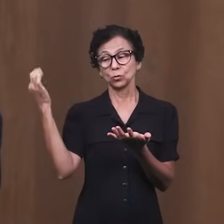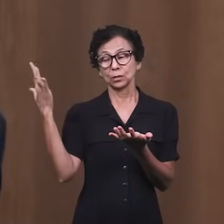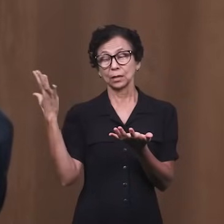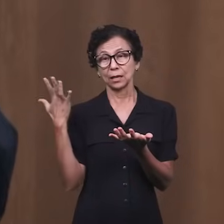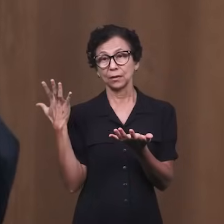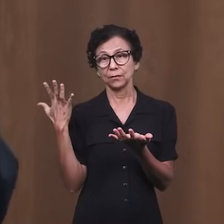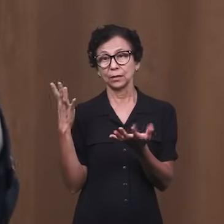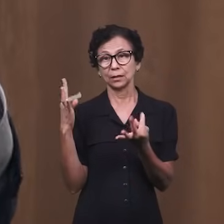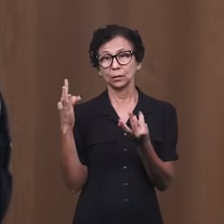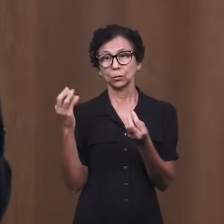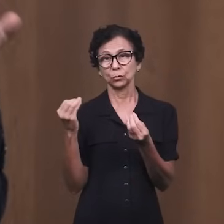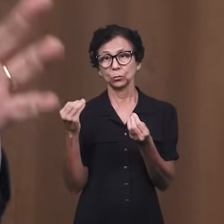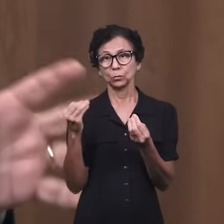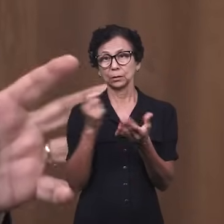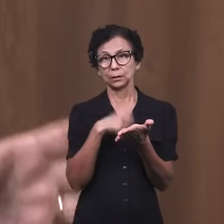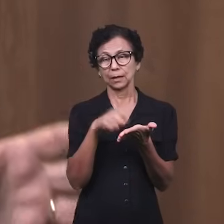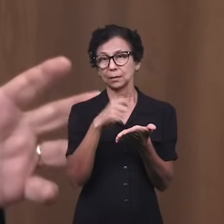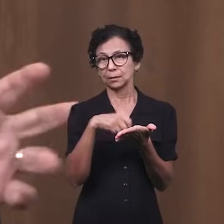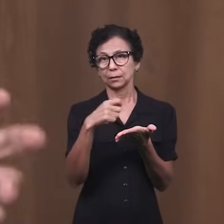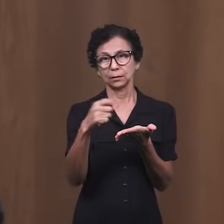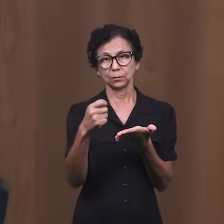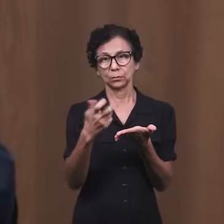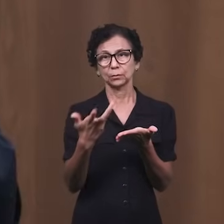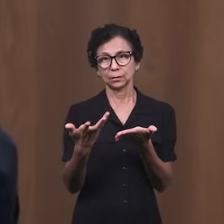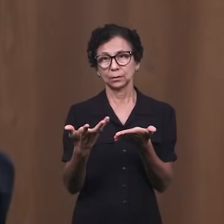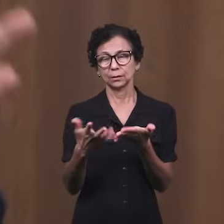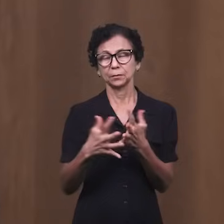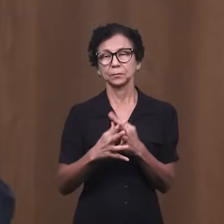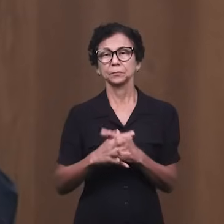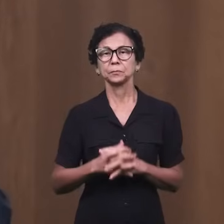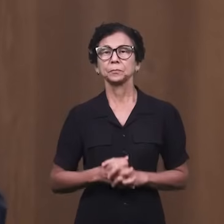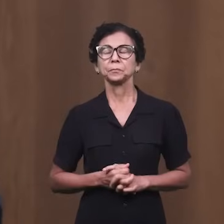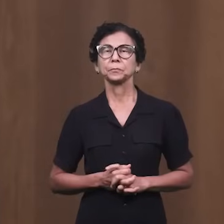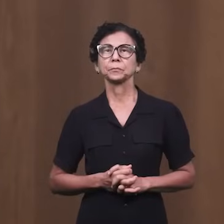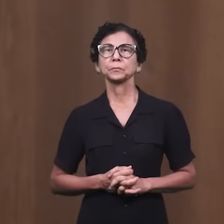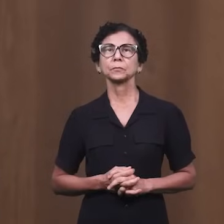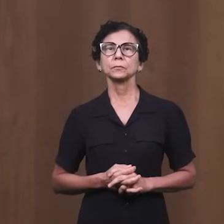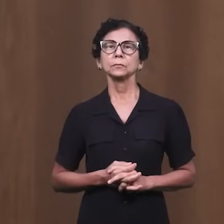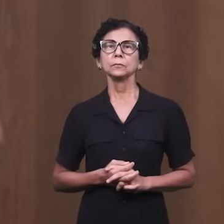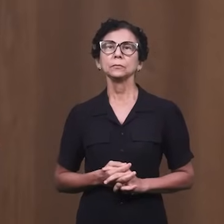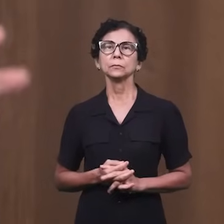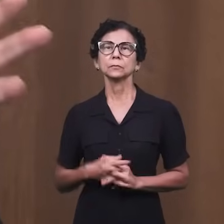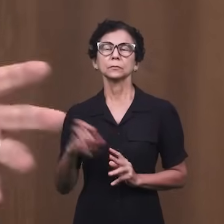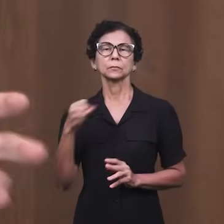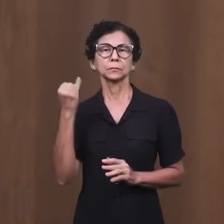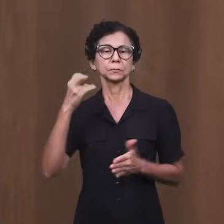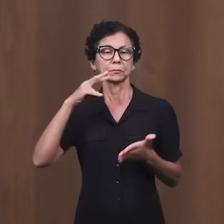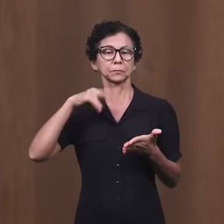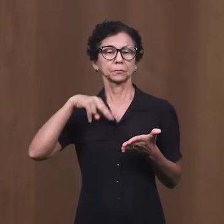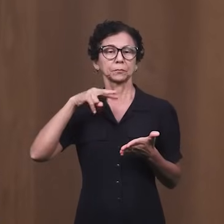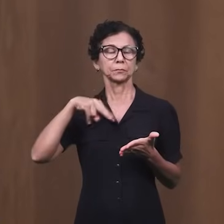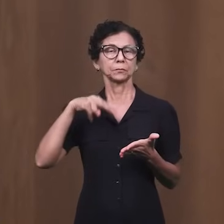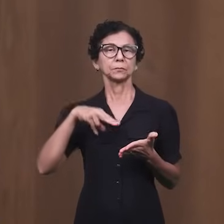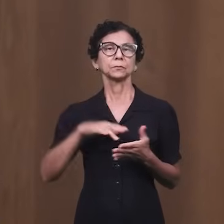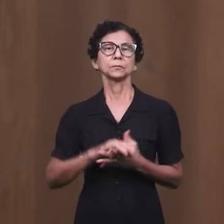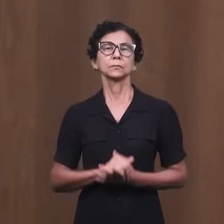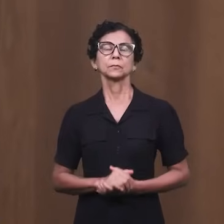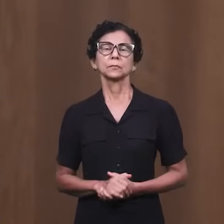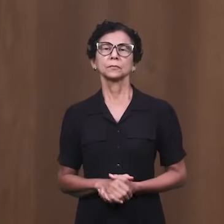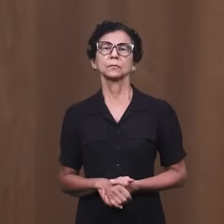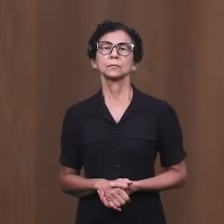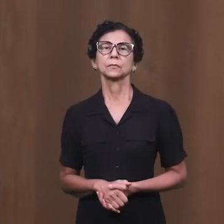coisas que são úteis tem seu momento de ler né Toda a leitura eh de certa maneira é importante